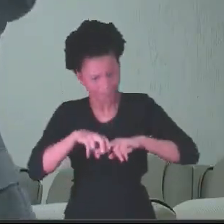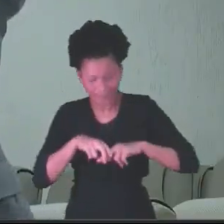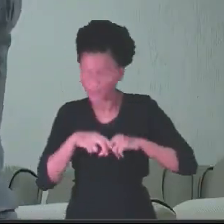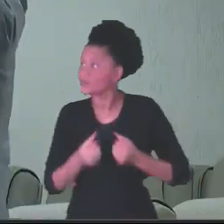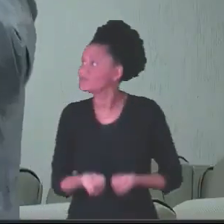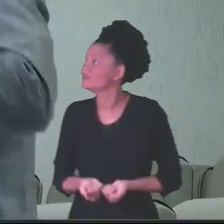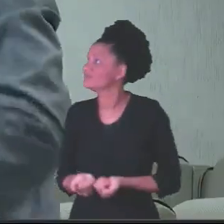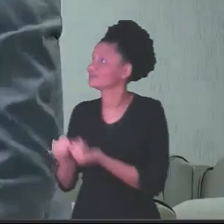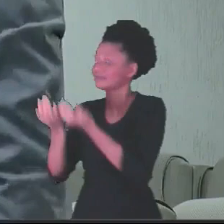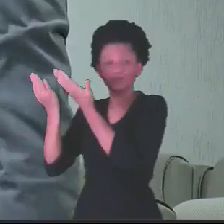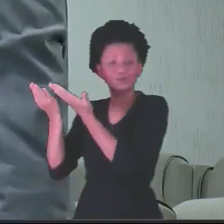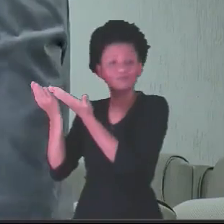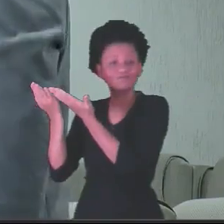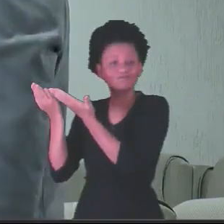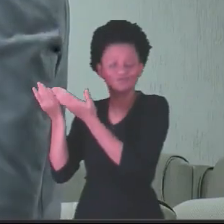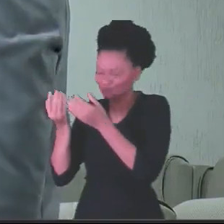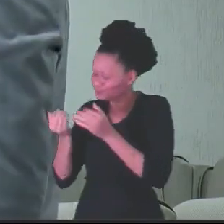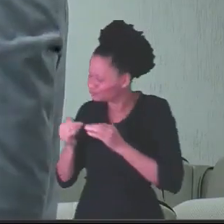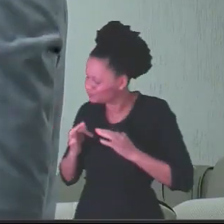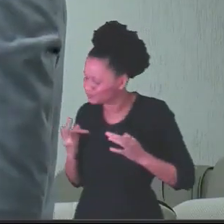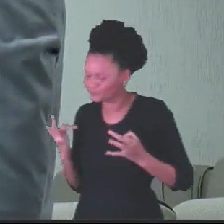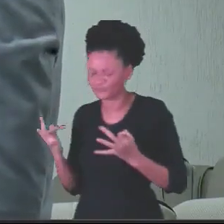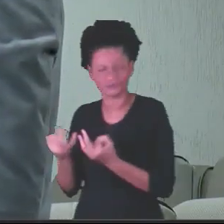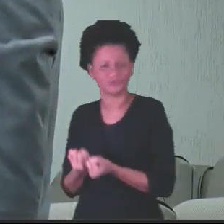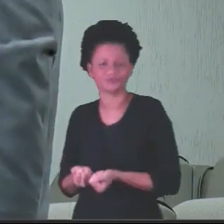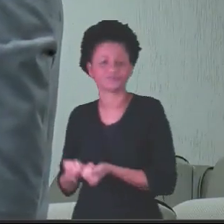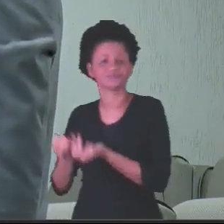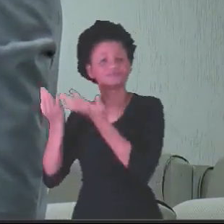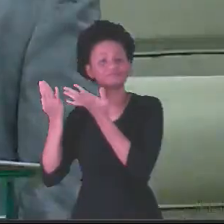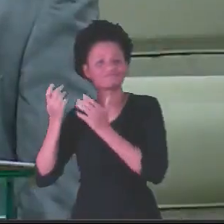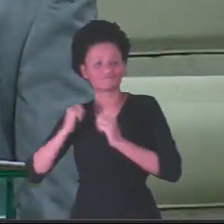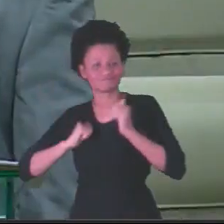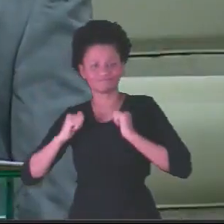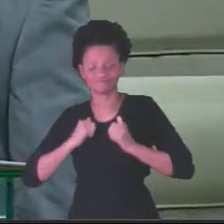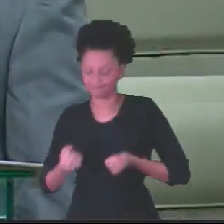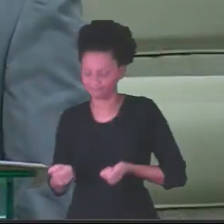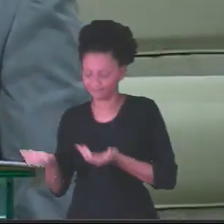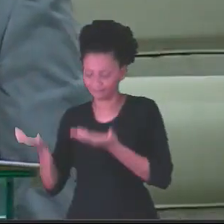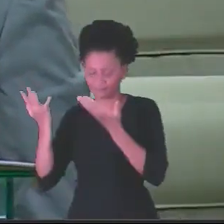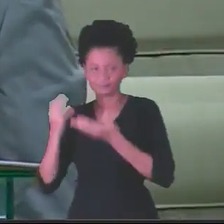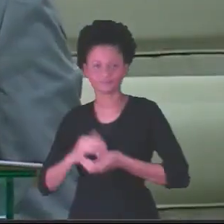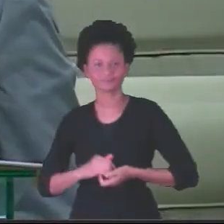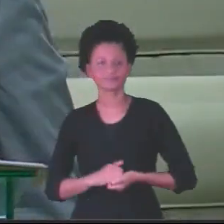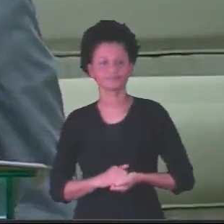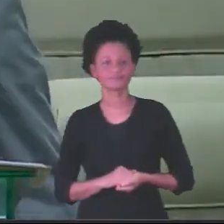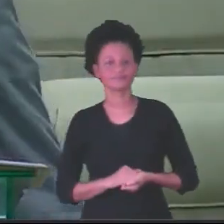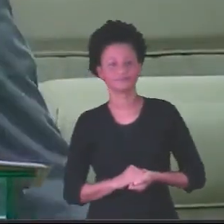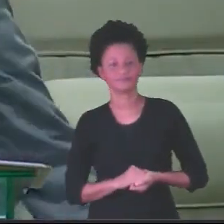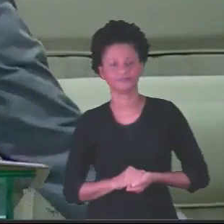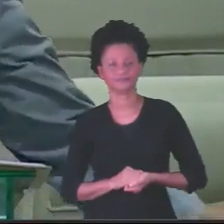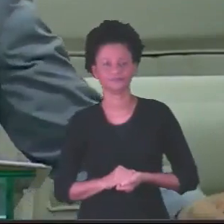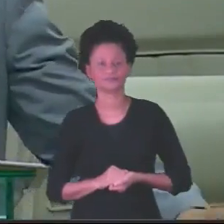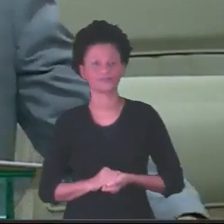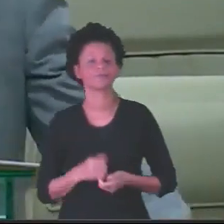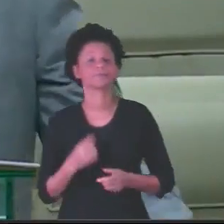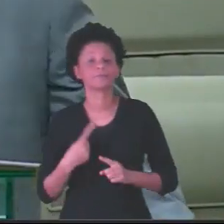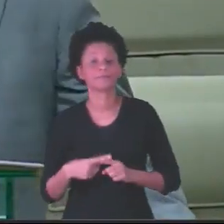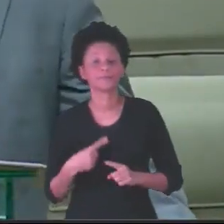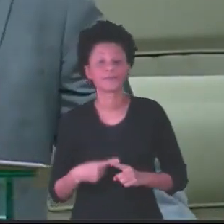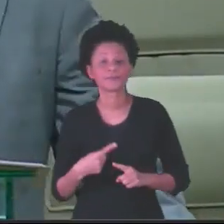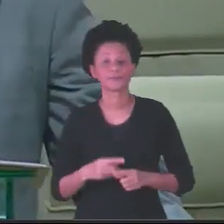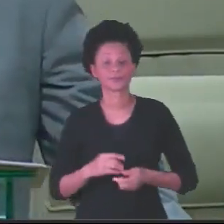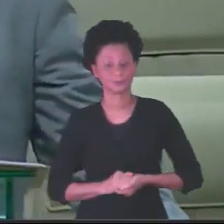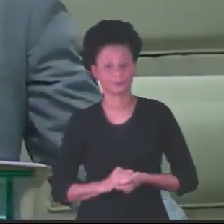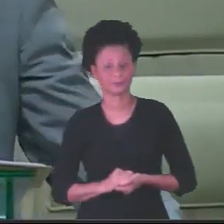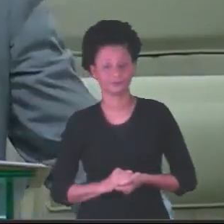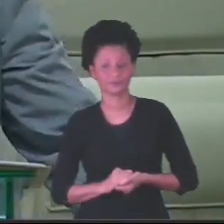lançar sobre ele todas as nossas ansiedade e e por quê